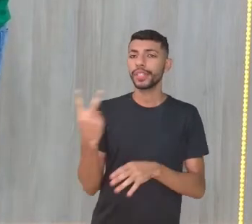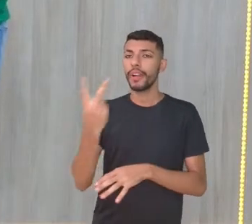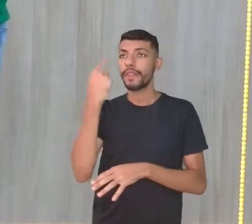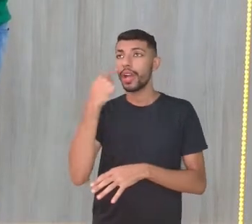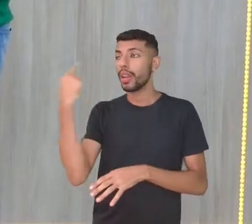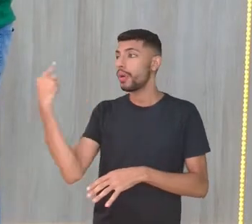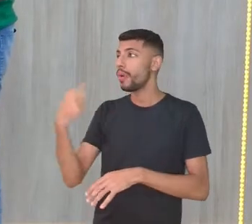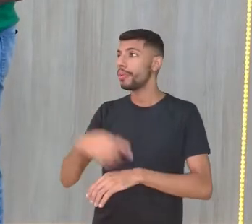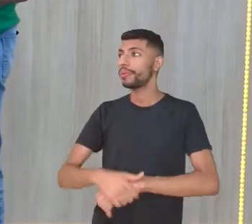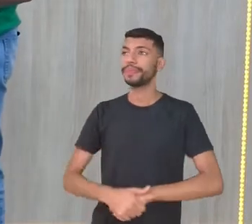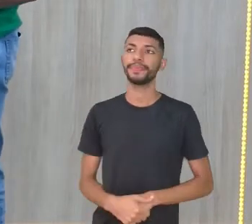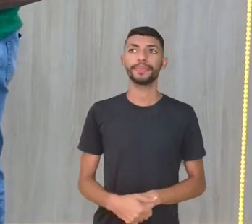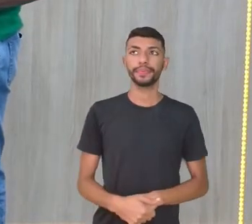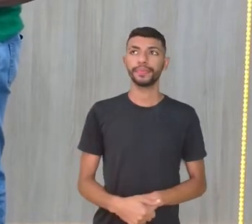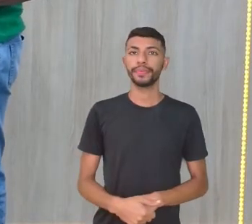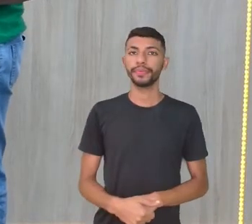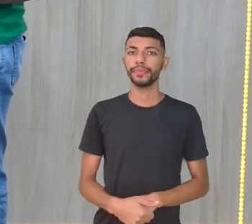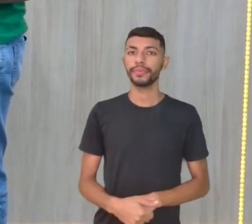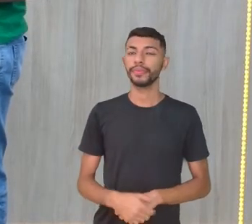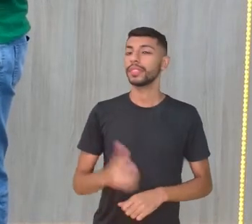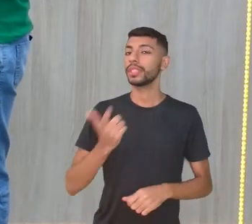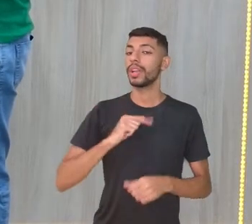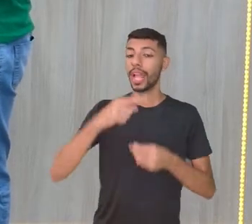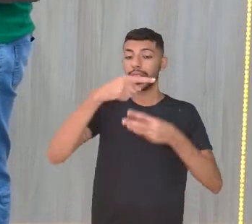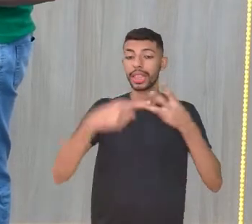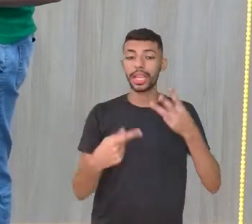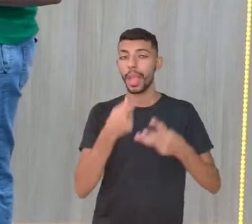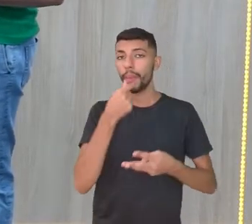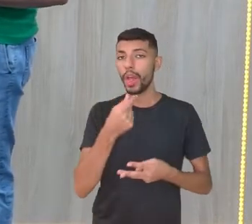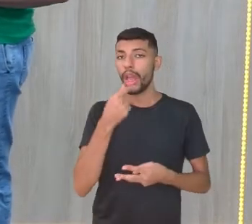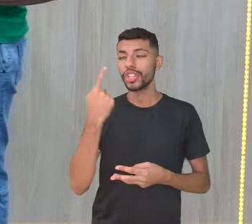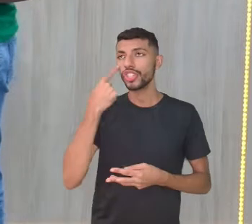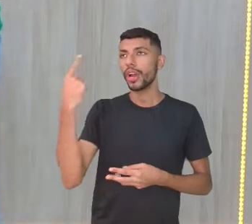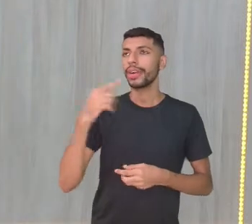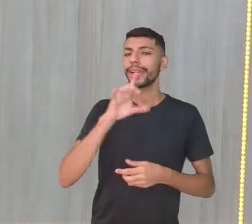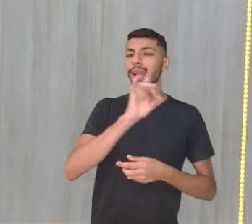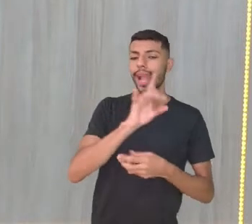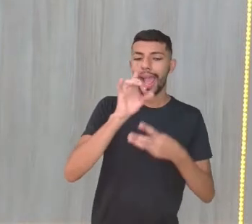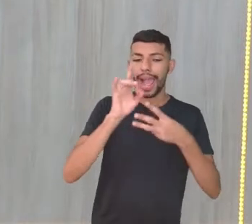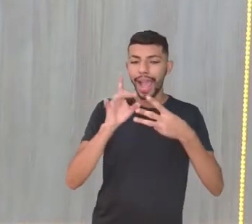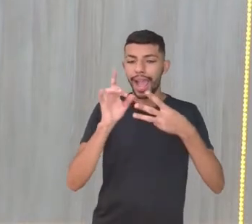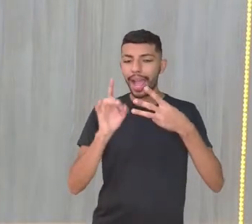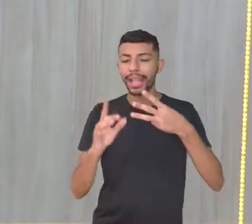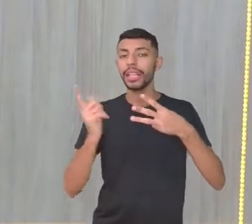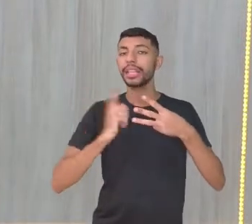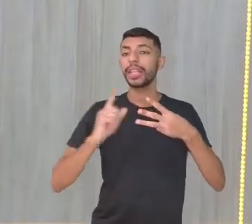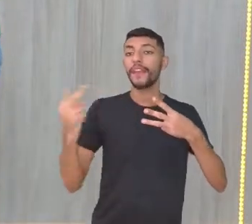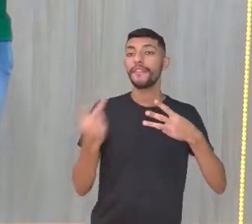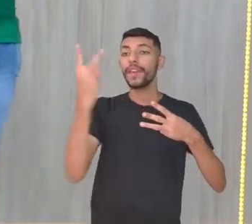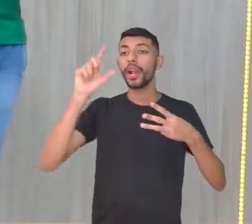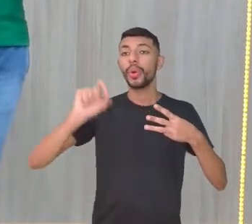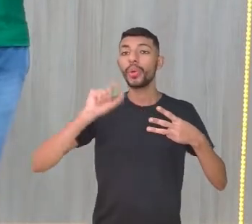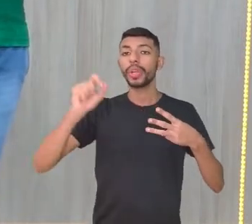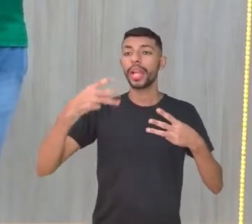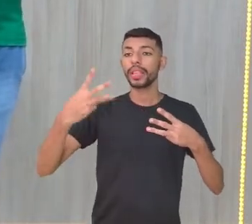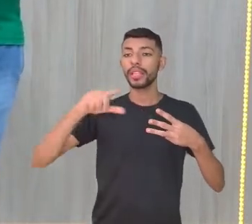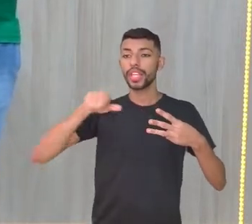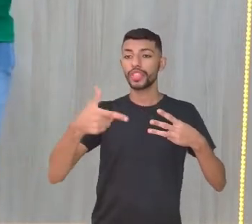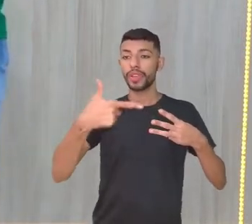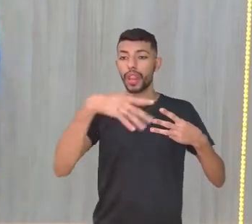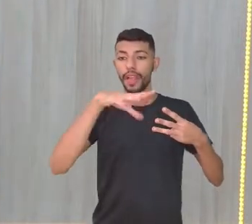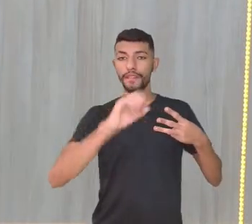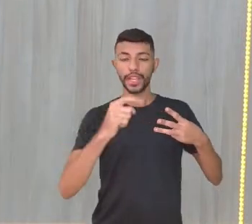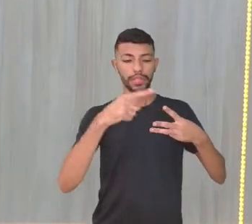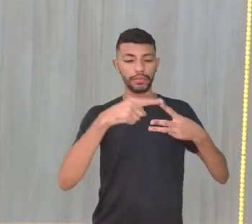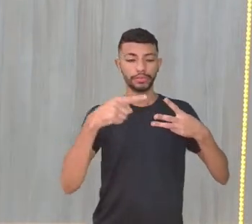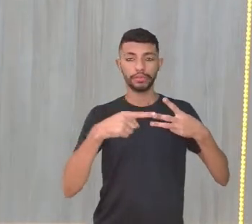ó, 3 pacotes de bolacha. Cada pacote custa R$ 3,20. Então, você poderia fazer de várias formas isso aí. Você